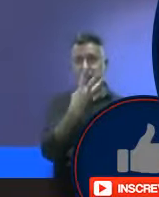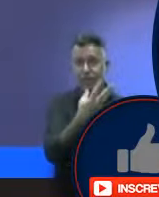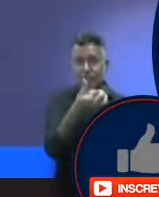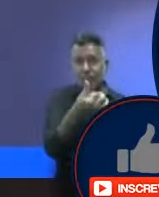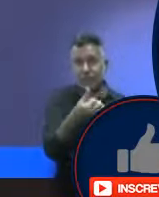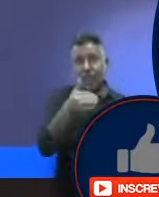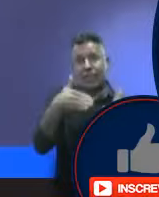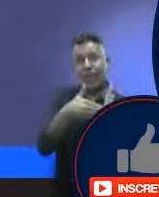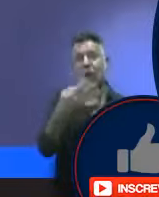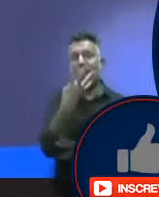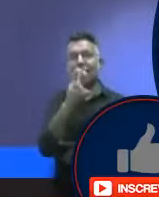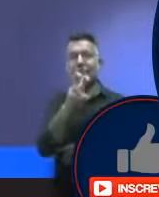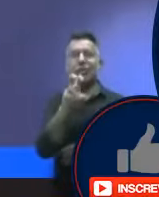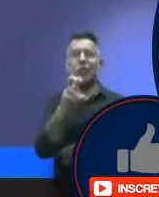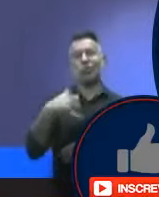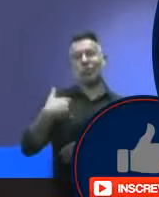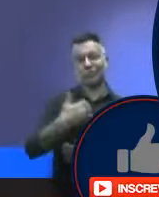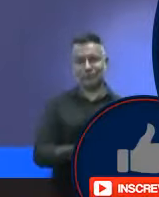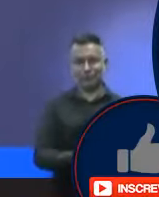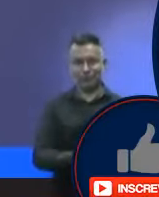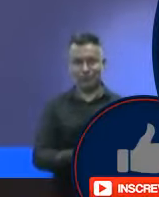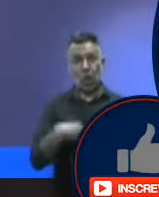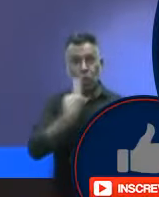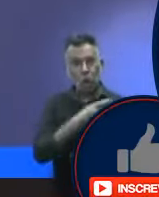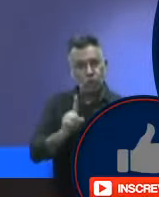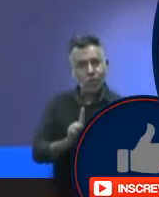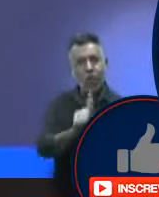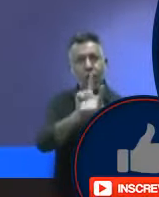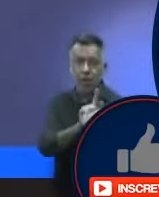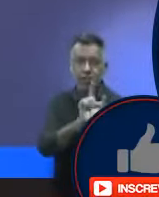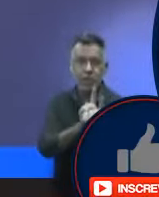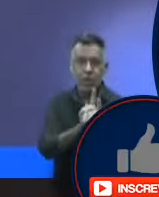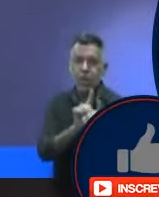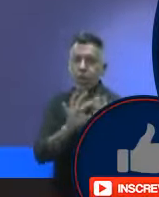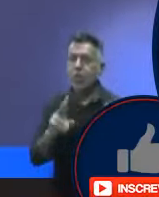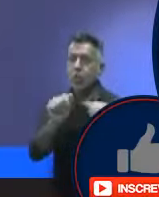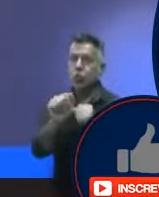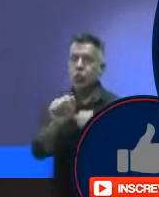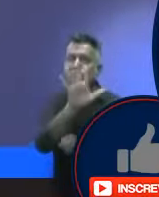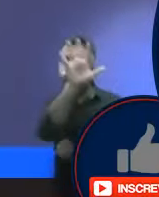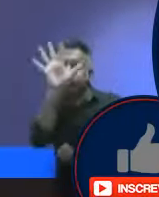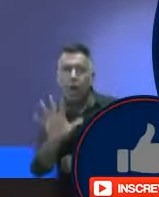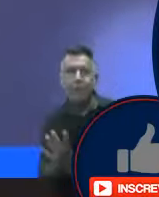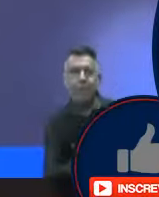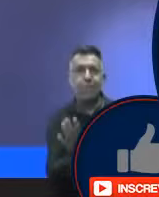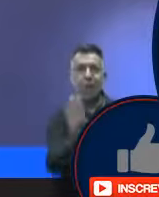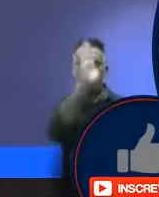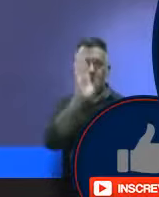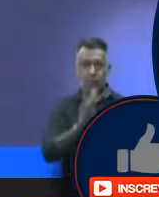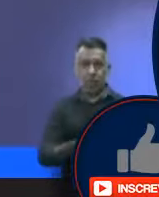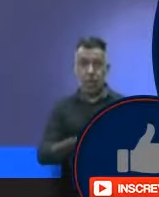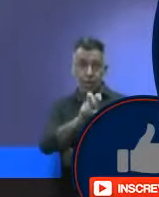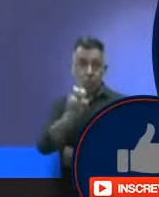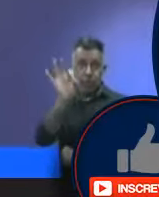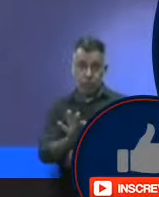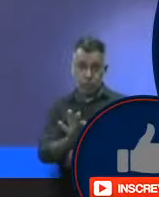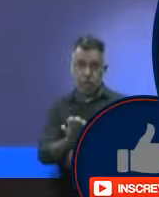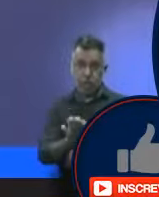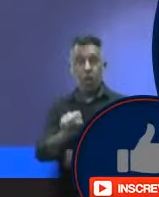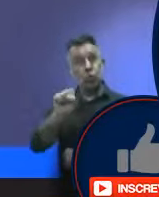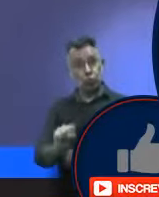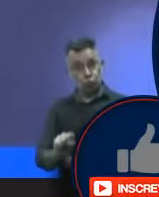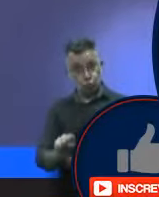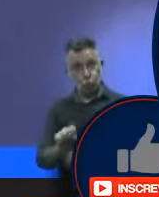e 45 anos. Nossos clientes estão em todo o território nacional. 50% no